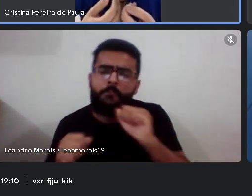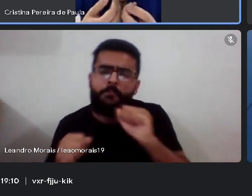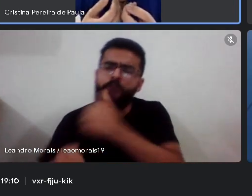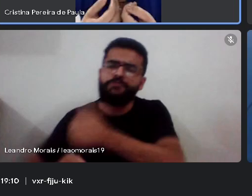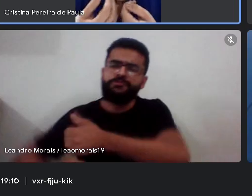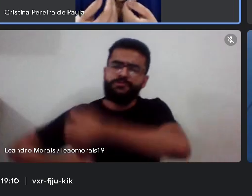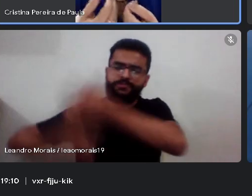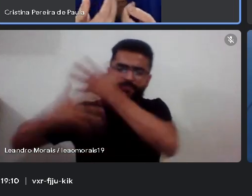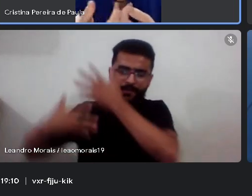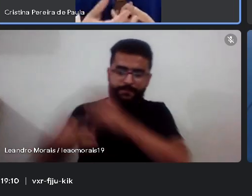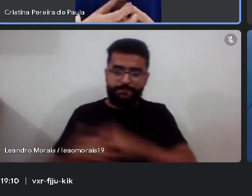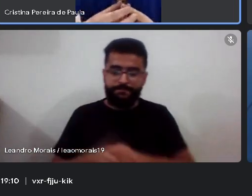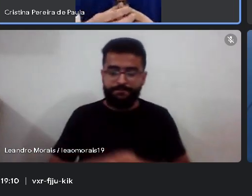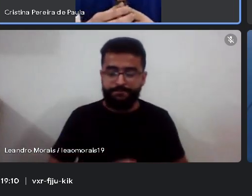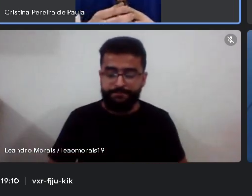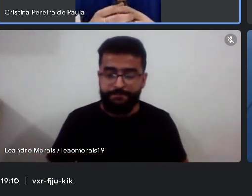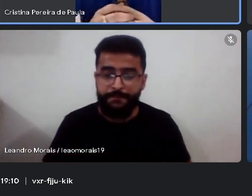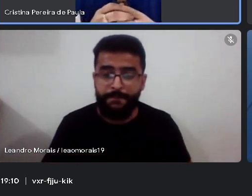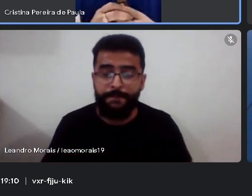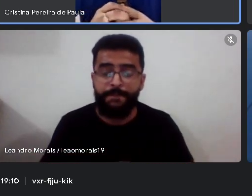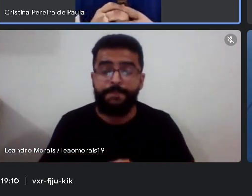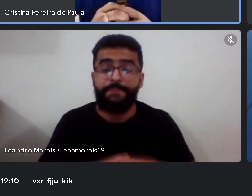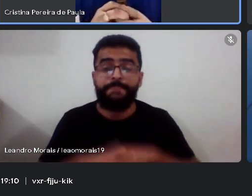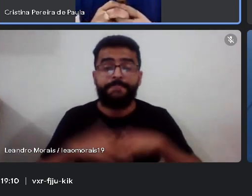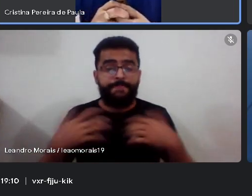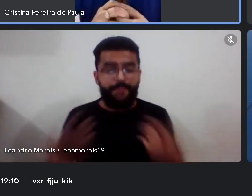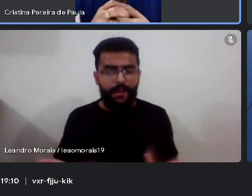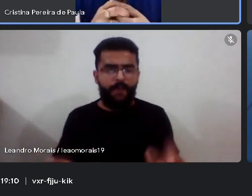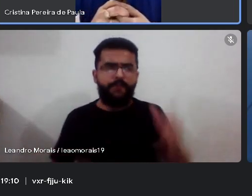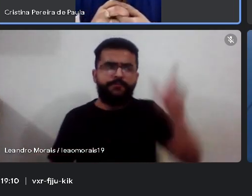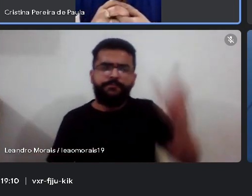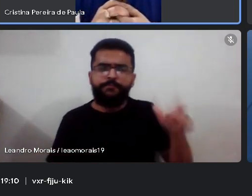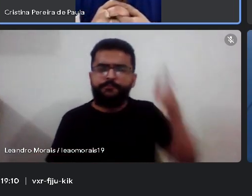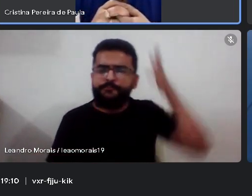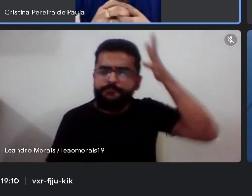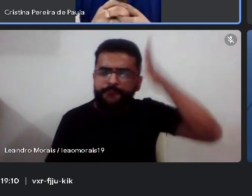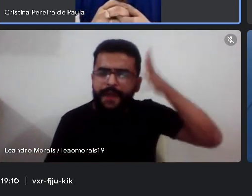Fabiana explique e sanem essas dúvidas de vocês.